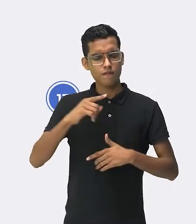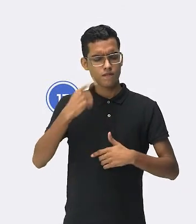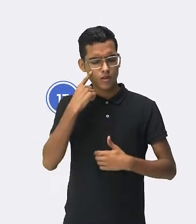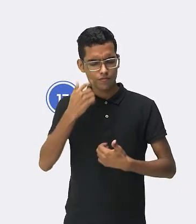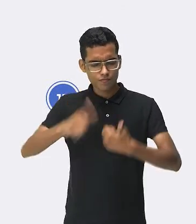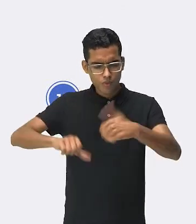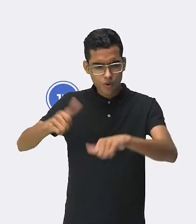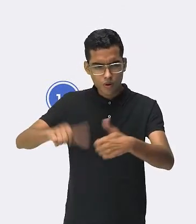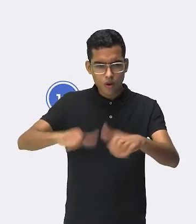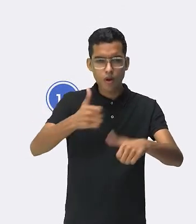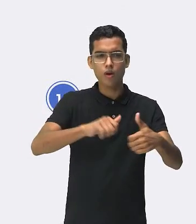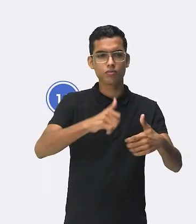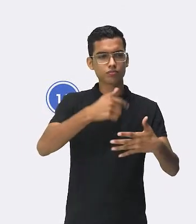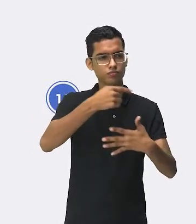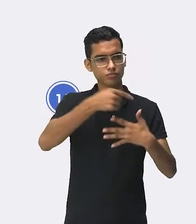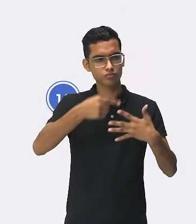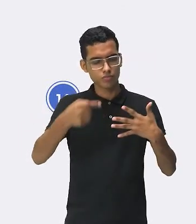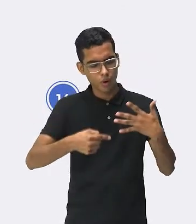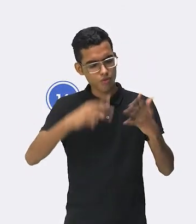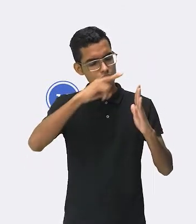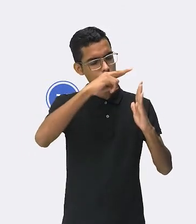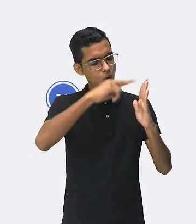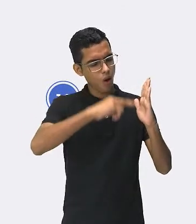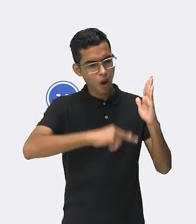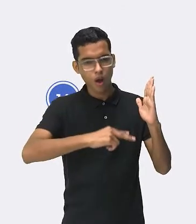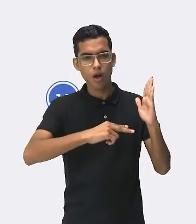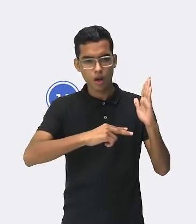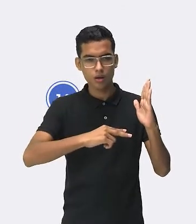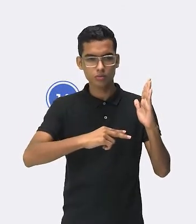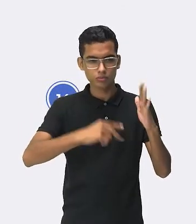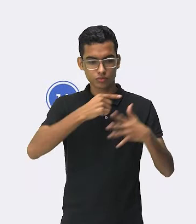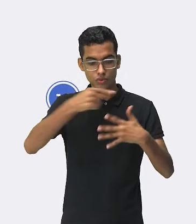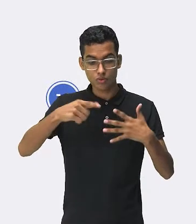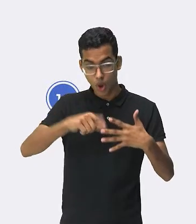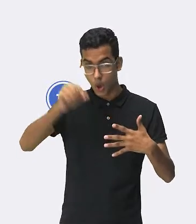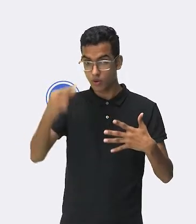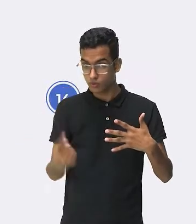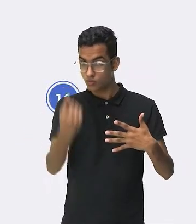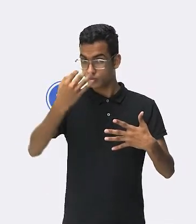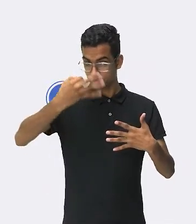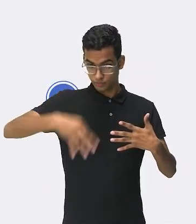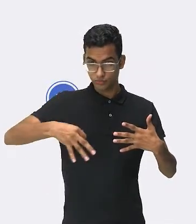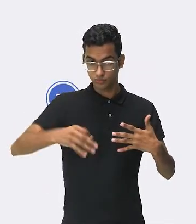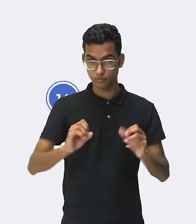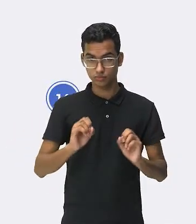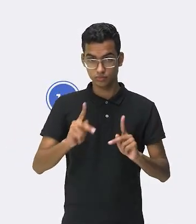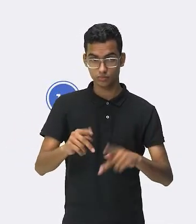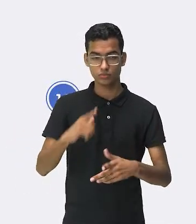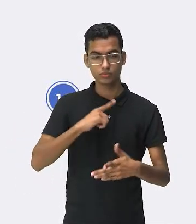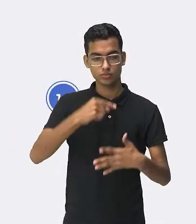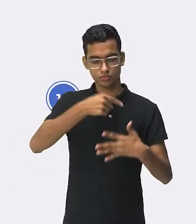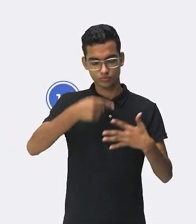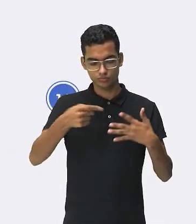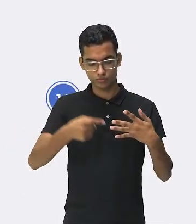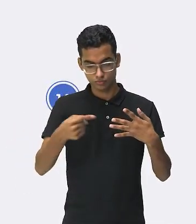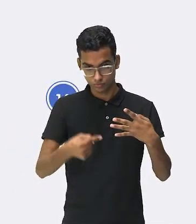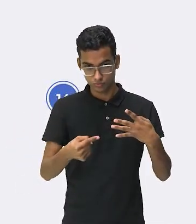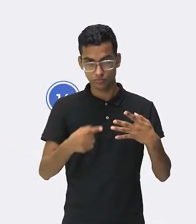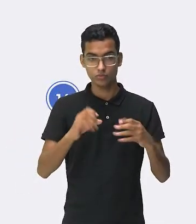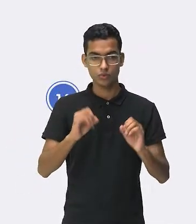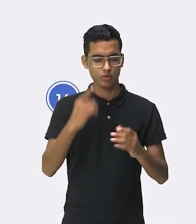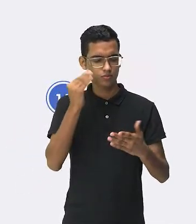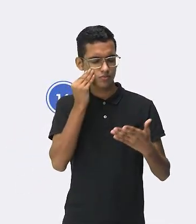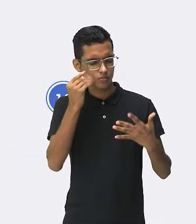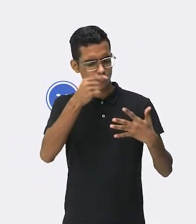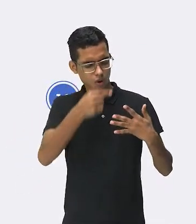afirmativas que estão corretas e depois assinalem a alternativa correta. E nós temos 4 alternativas. Observem bem,